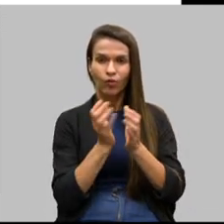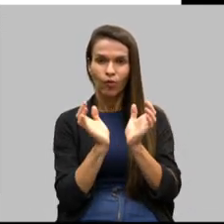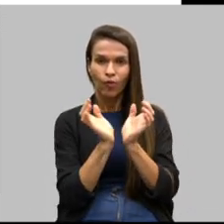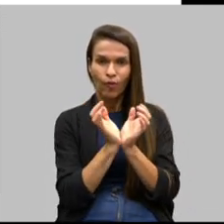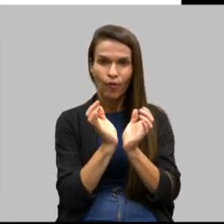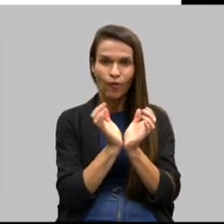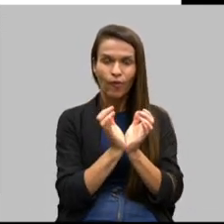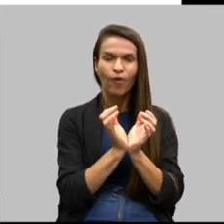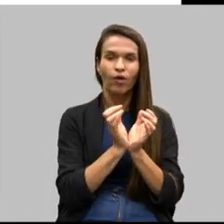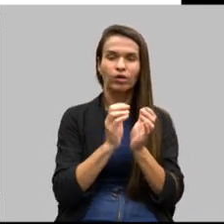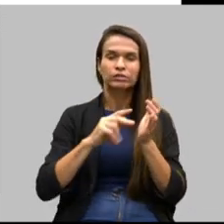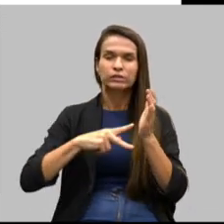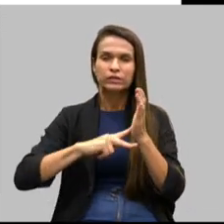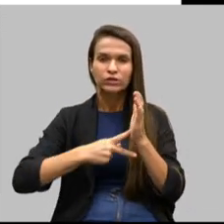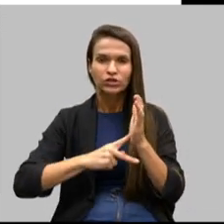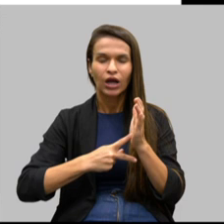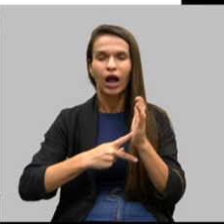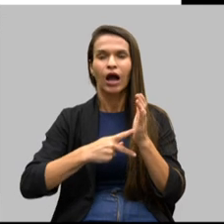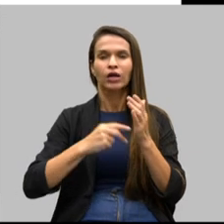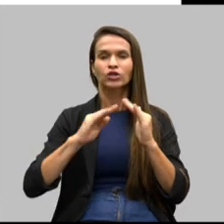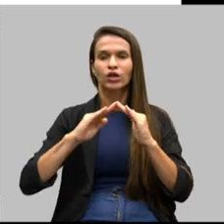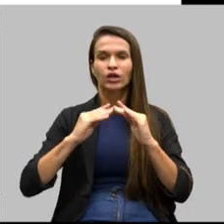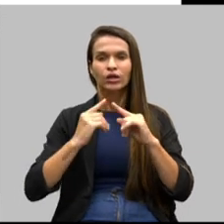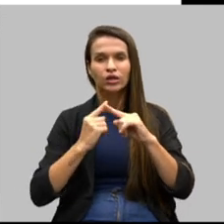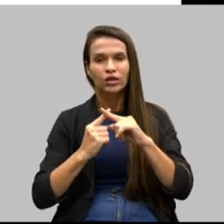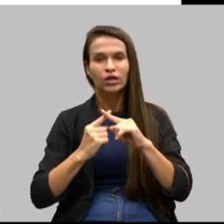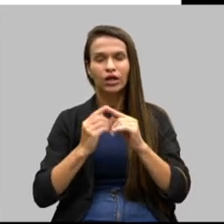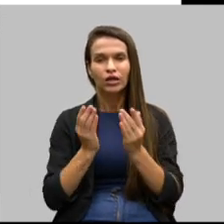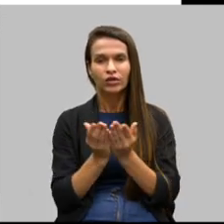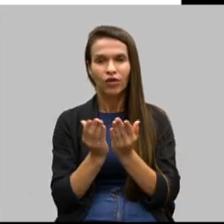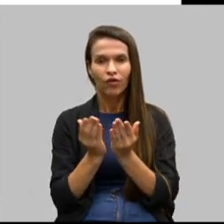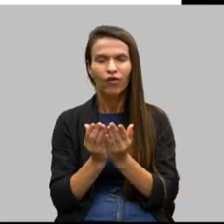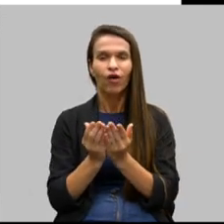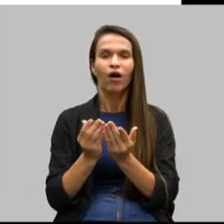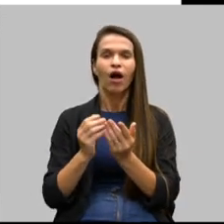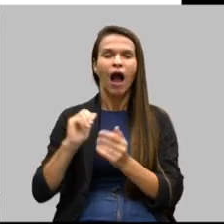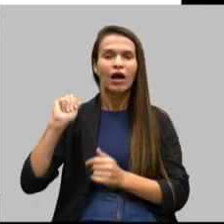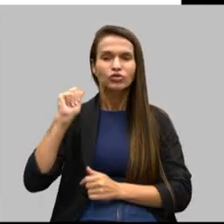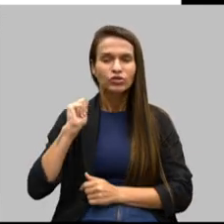ONGs, sindicatos, igrejas evangélicas, associações,